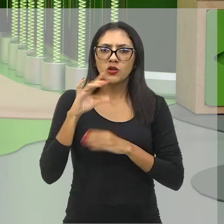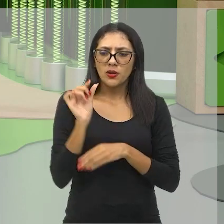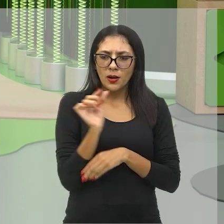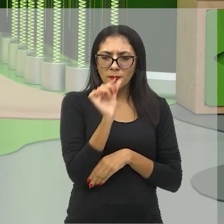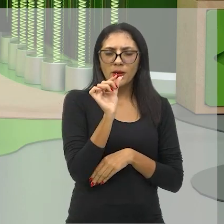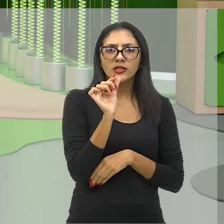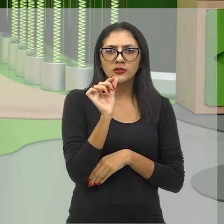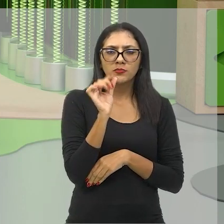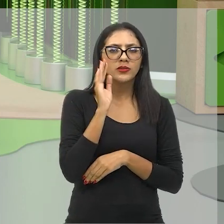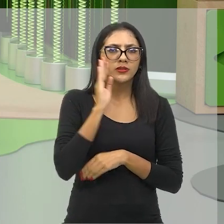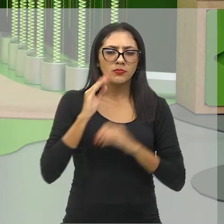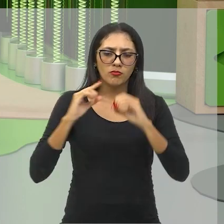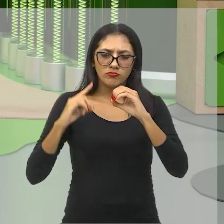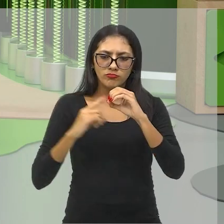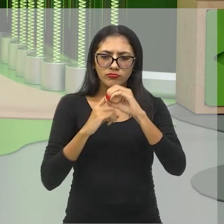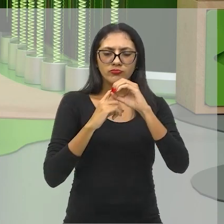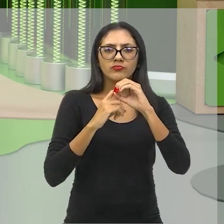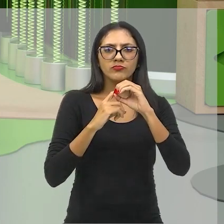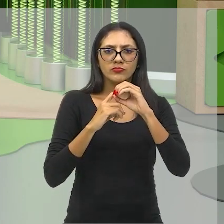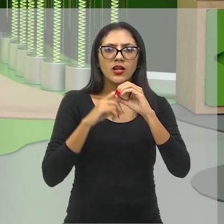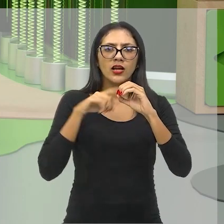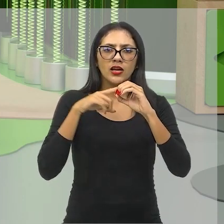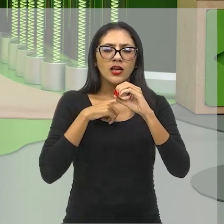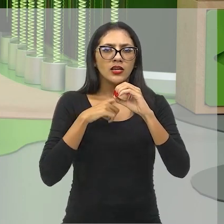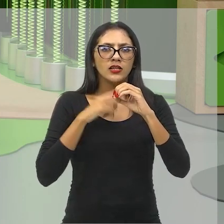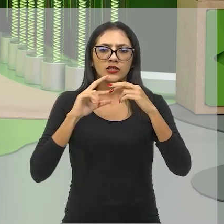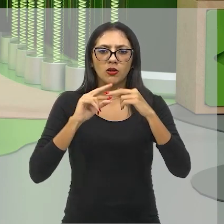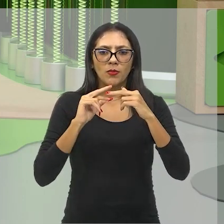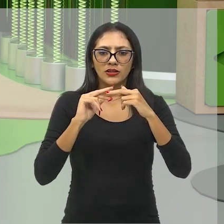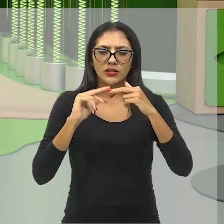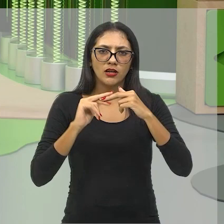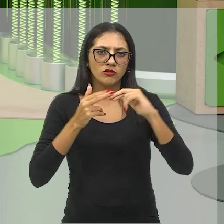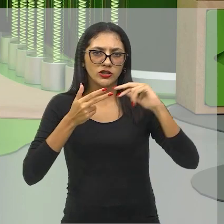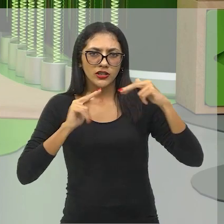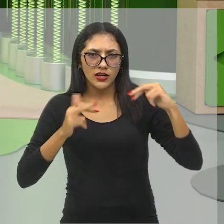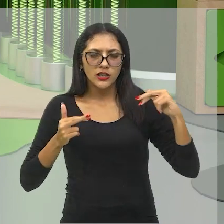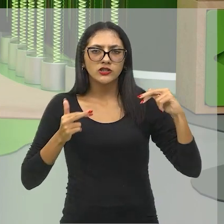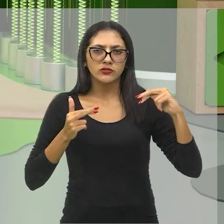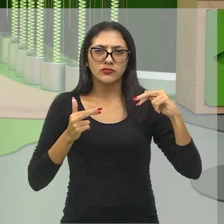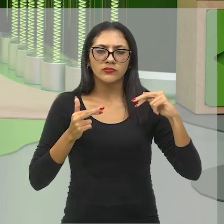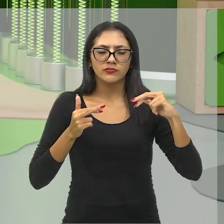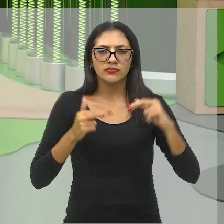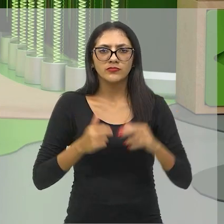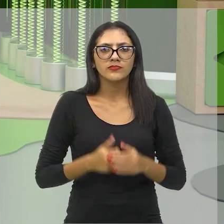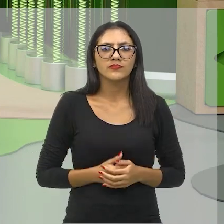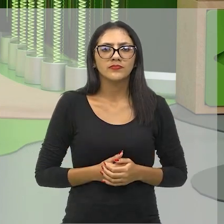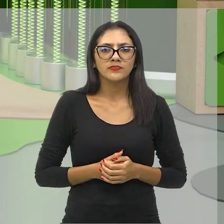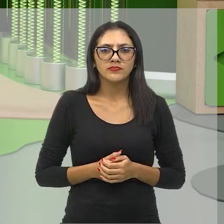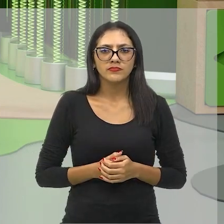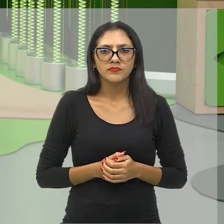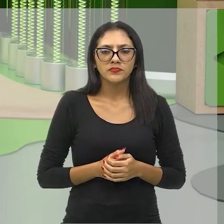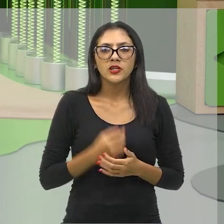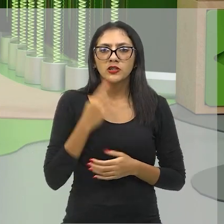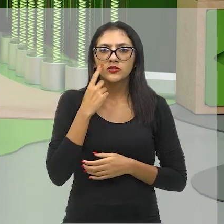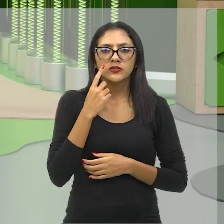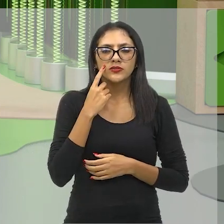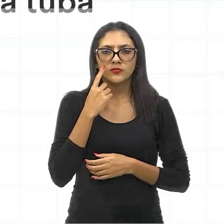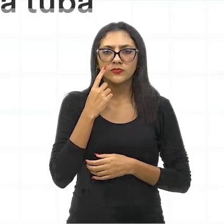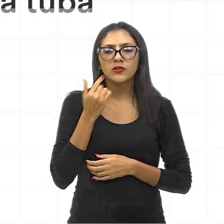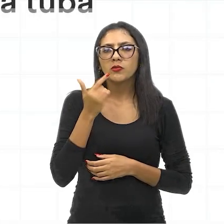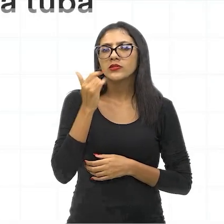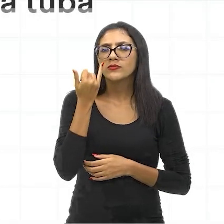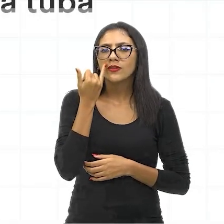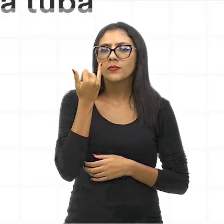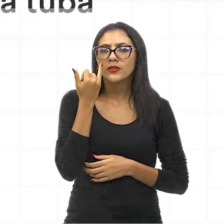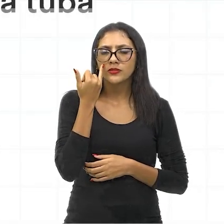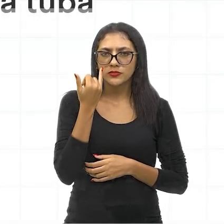com o óvulo e vão formando o zigoto, que é a célula fecundada, que vai dar origem ali ao embrião. Vamos ver mais informações sobre a fecundação aí na nossa próxima